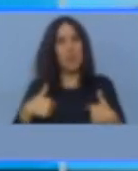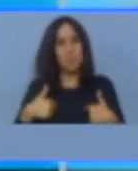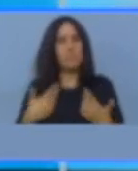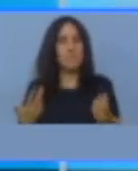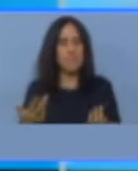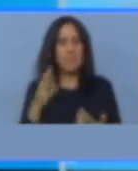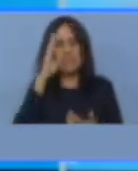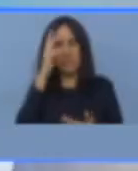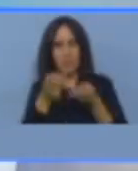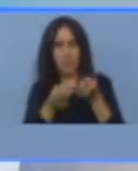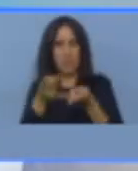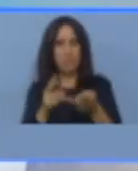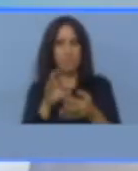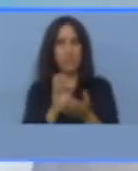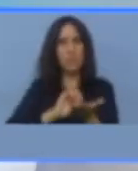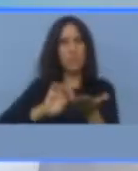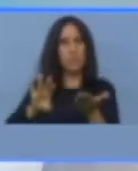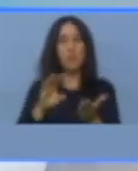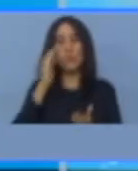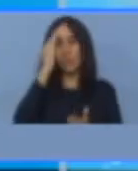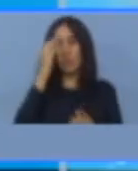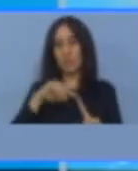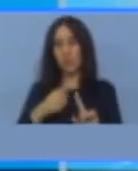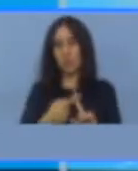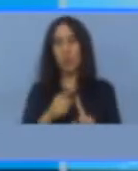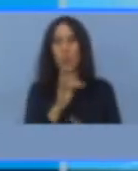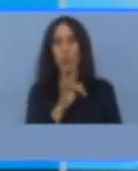uma avaliação na sequência de um despacho de fevereiro deste ano, o despacho